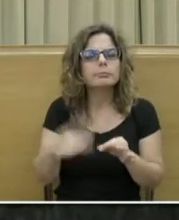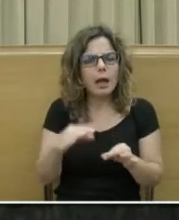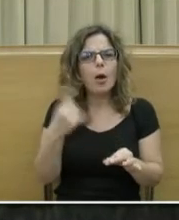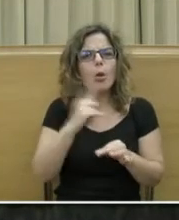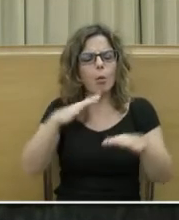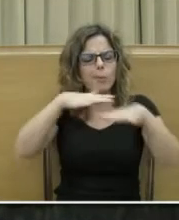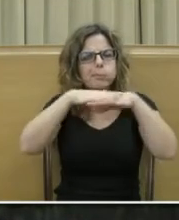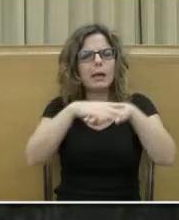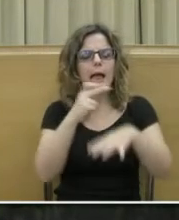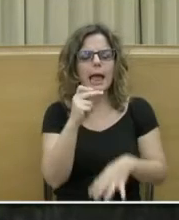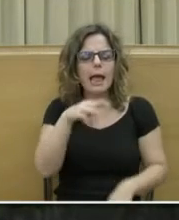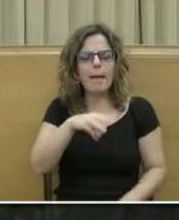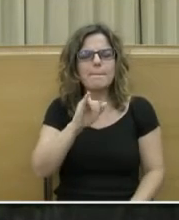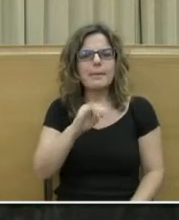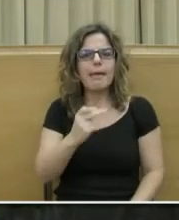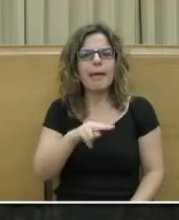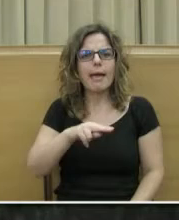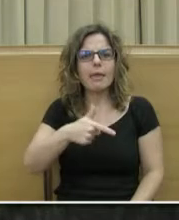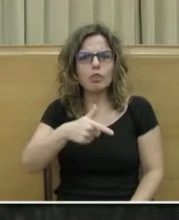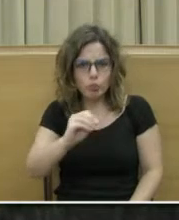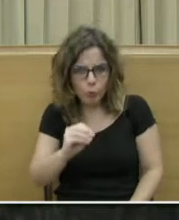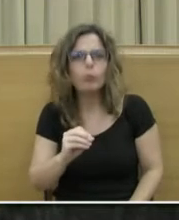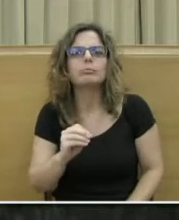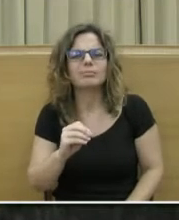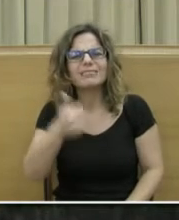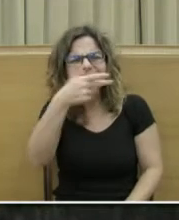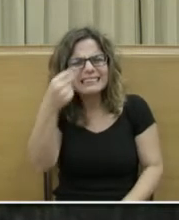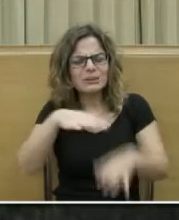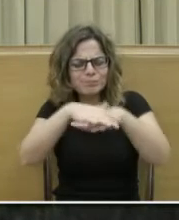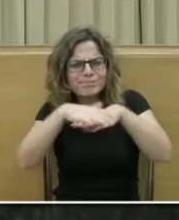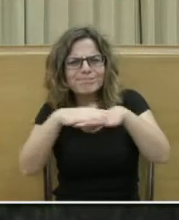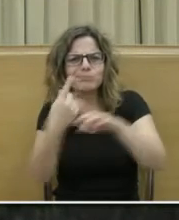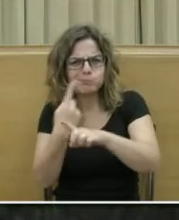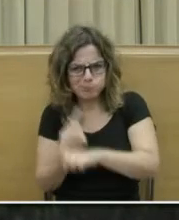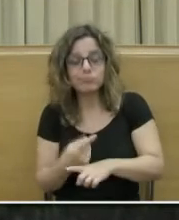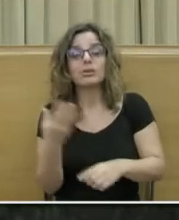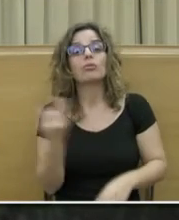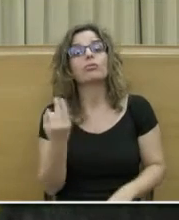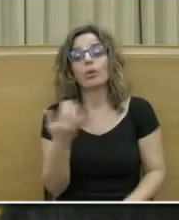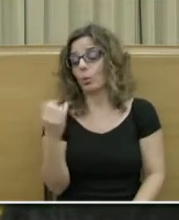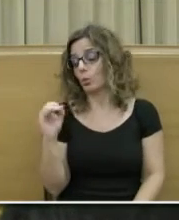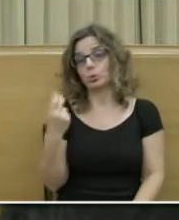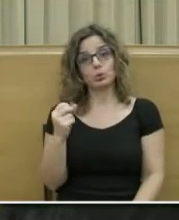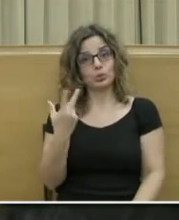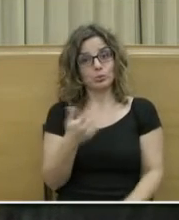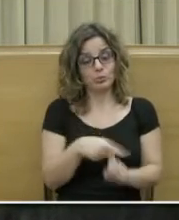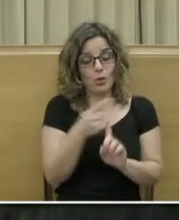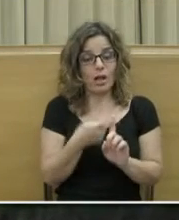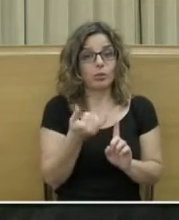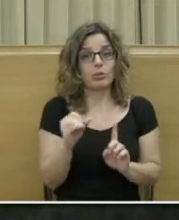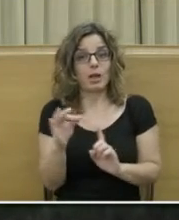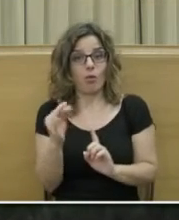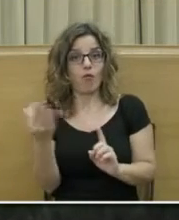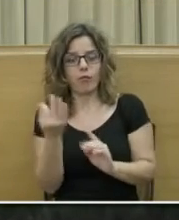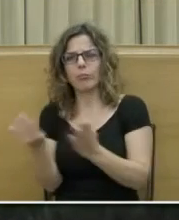em equipamentos municipais vários. Foi em outubro de 2014 que esse levantamento foi feito